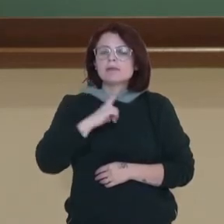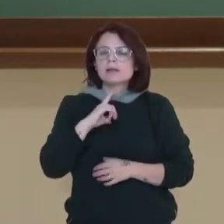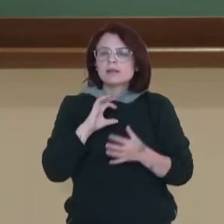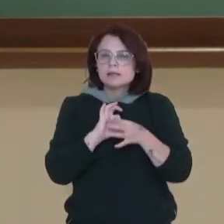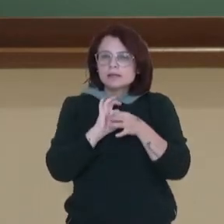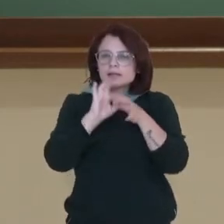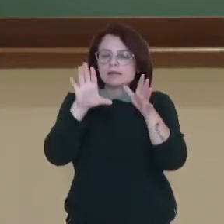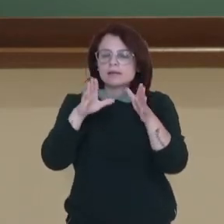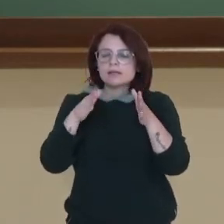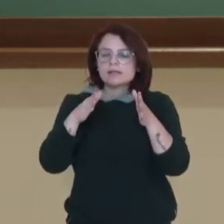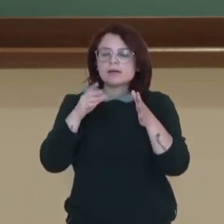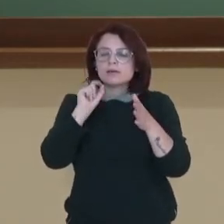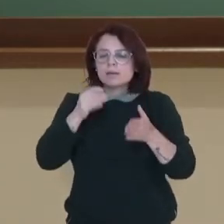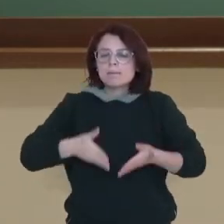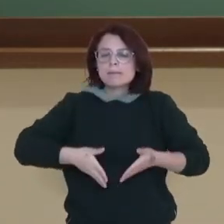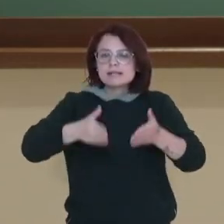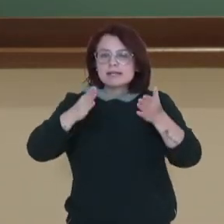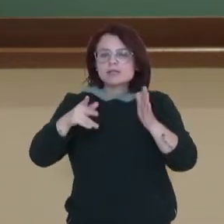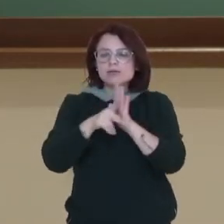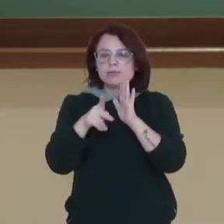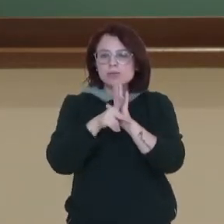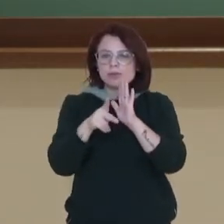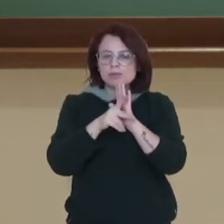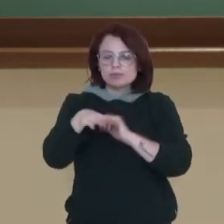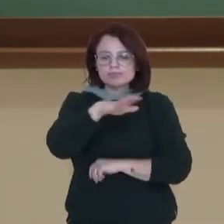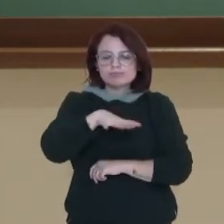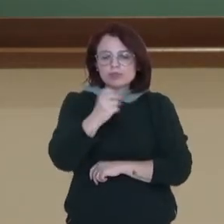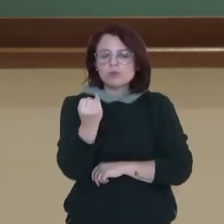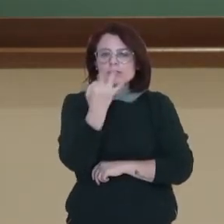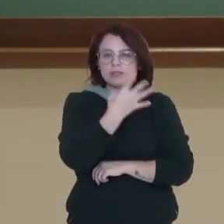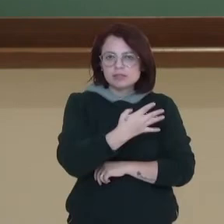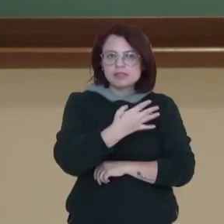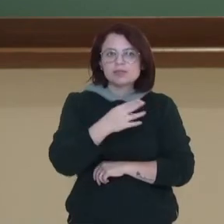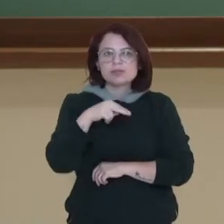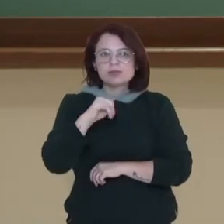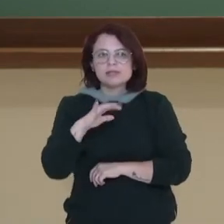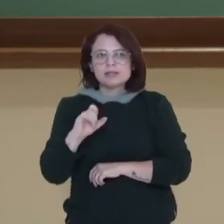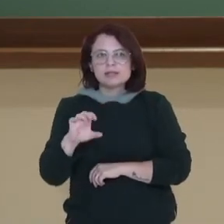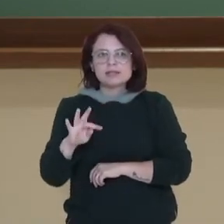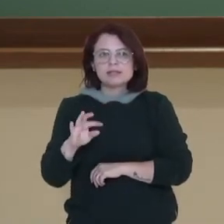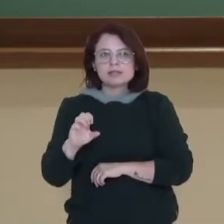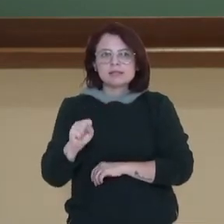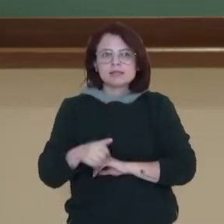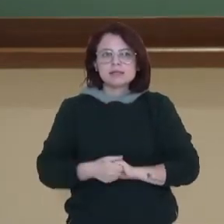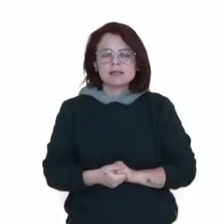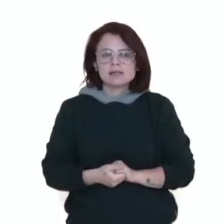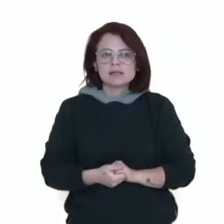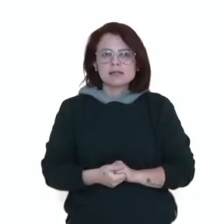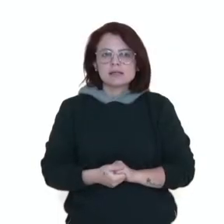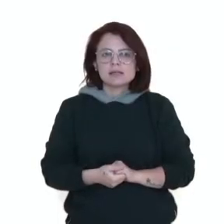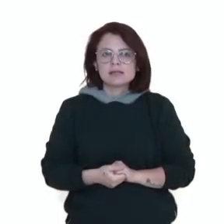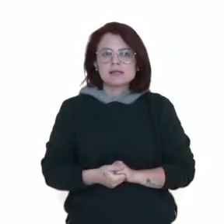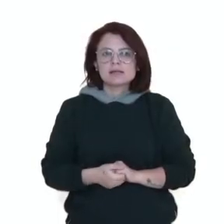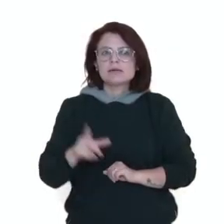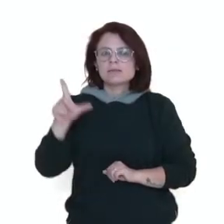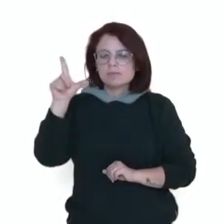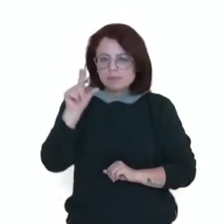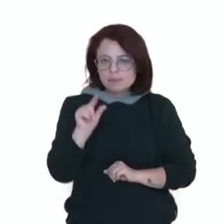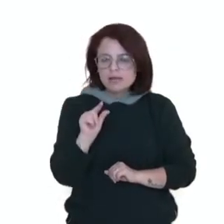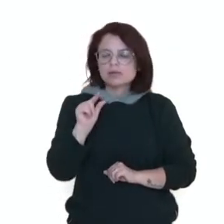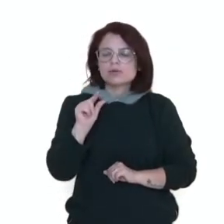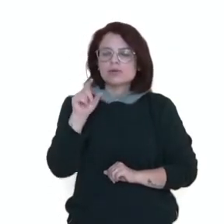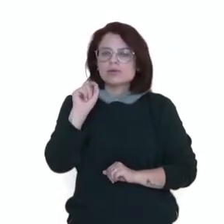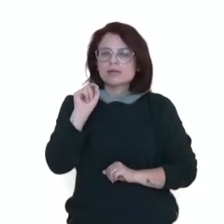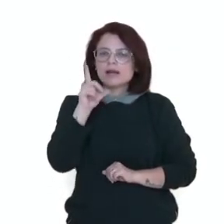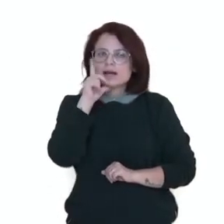ou não, dependendo da quantidade que tem ali na região, certo? E a tensão também é um baixo potencial hídrico na raiz que